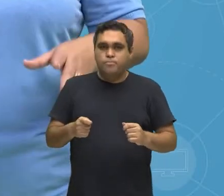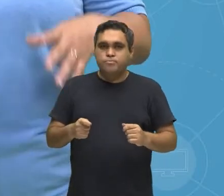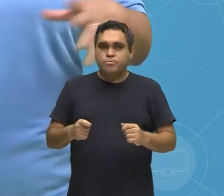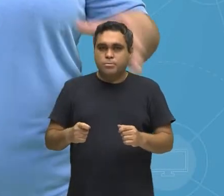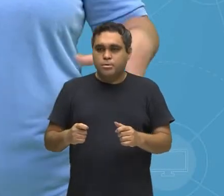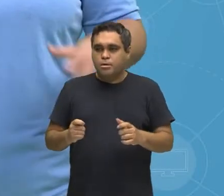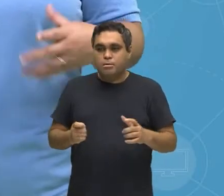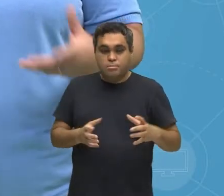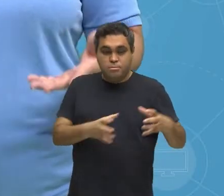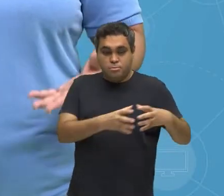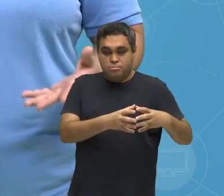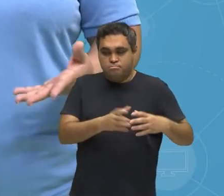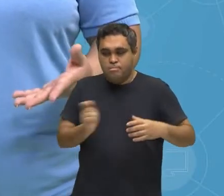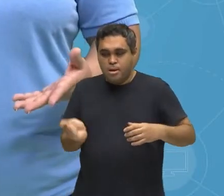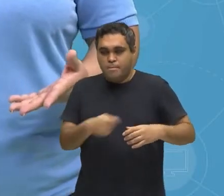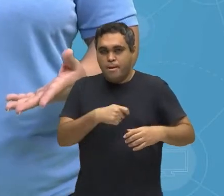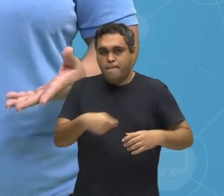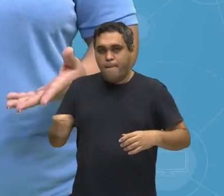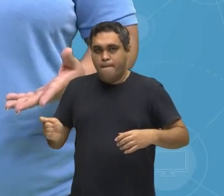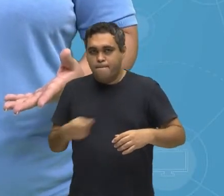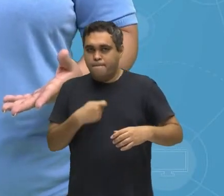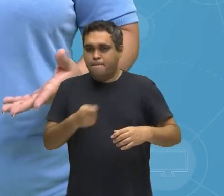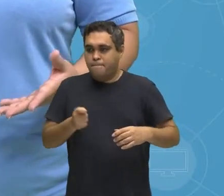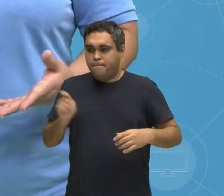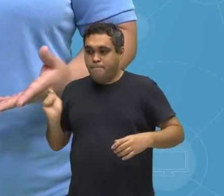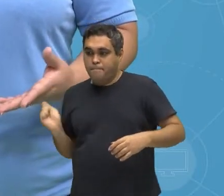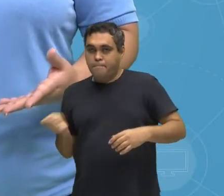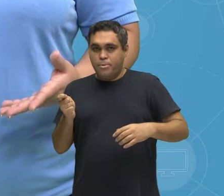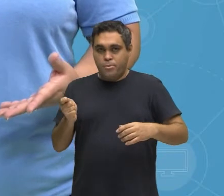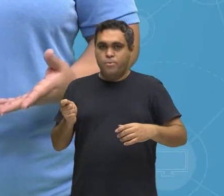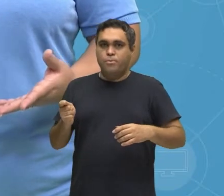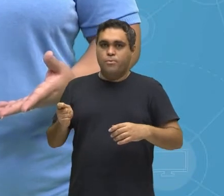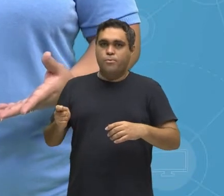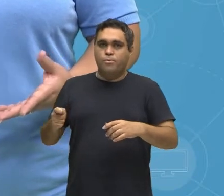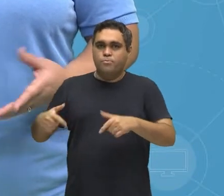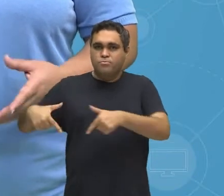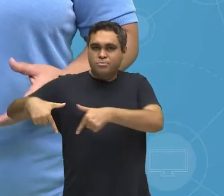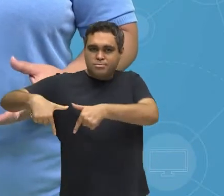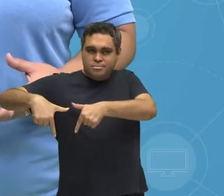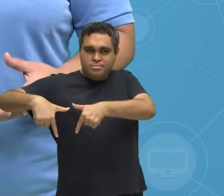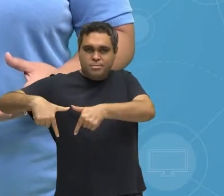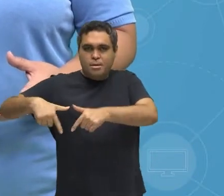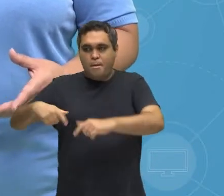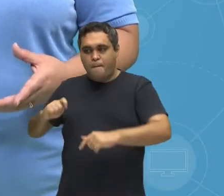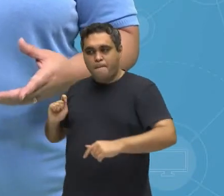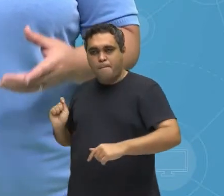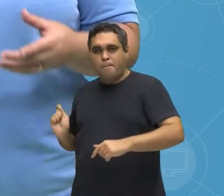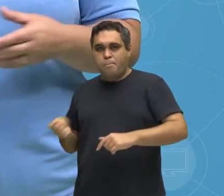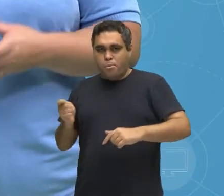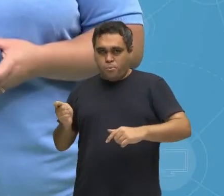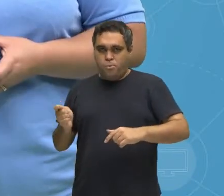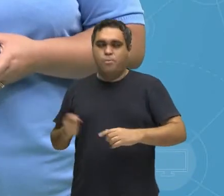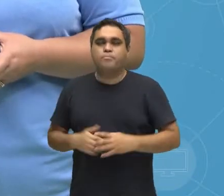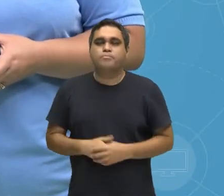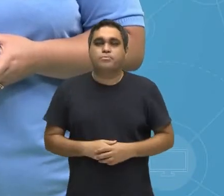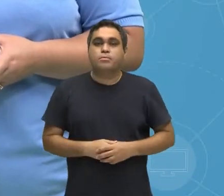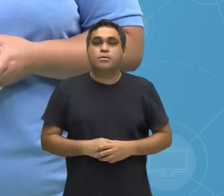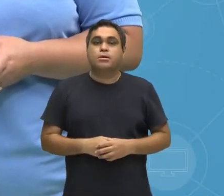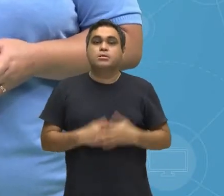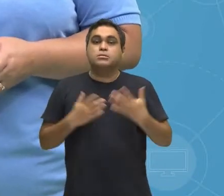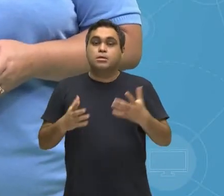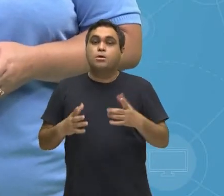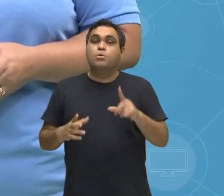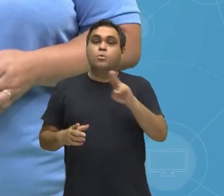linha final da demarcação ali do jogo, tá? Então, é bem interessante. A bola que eles utilizam é tipo um